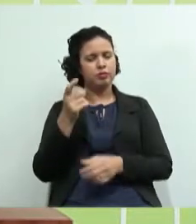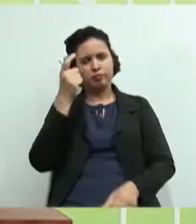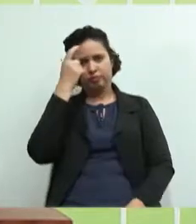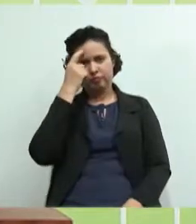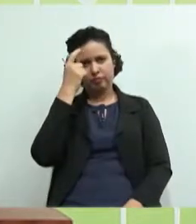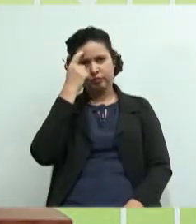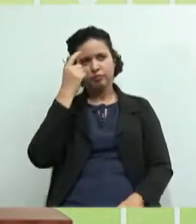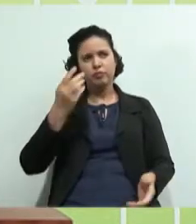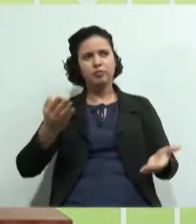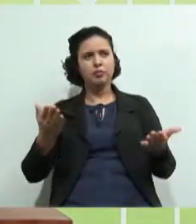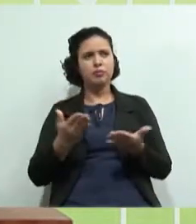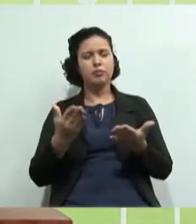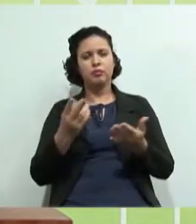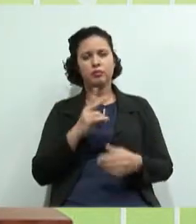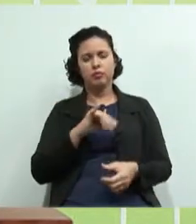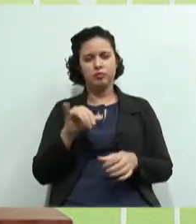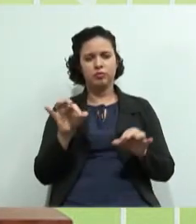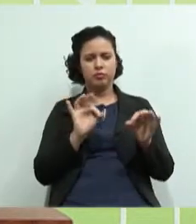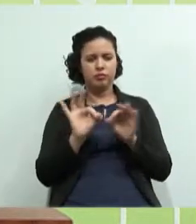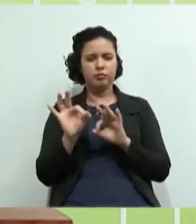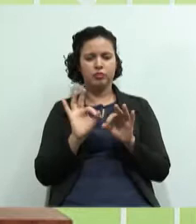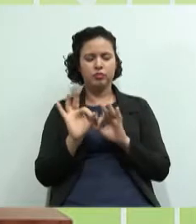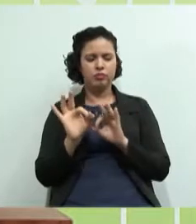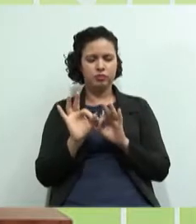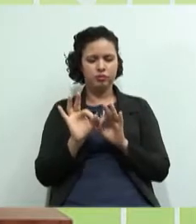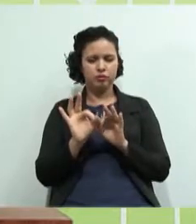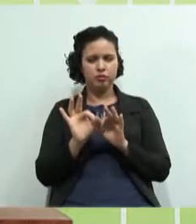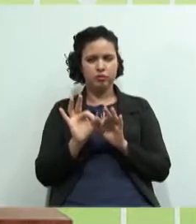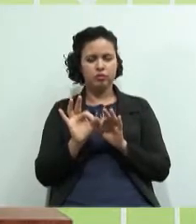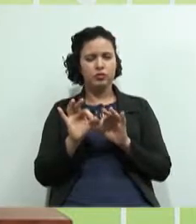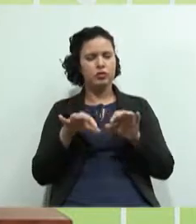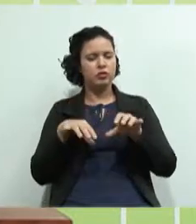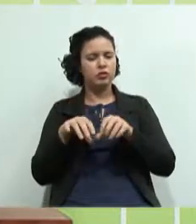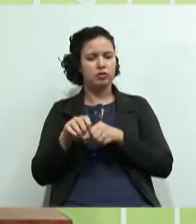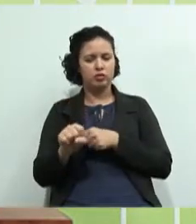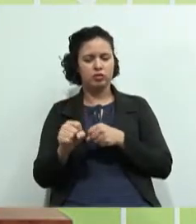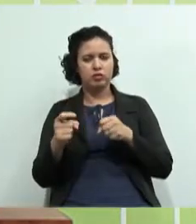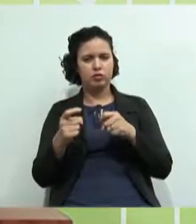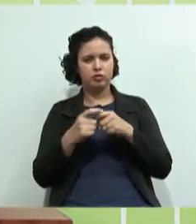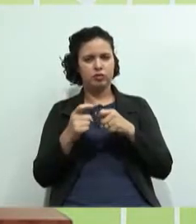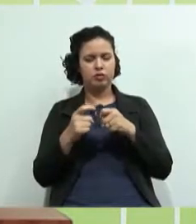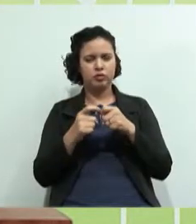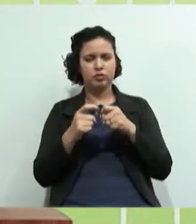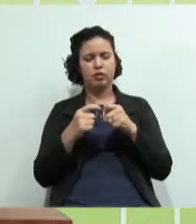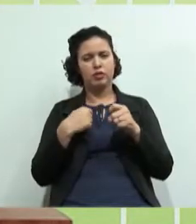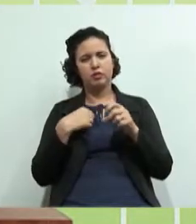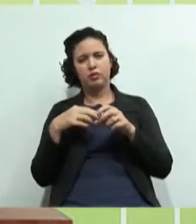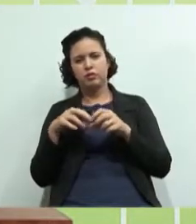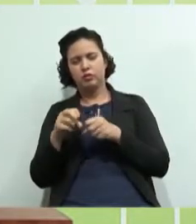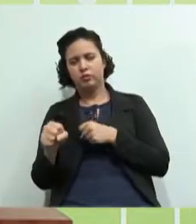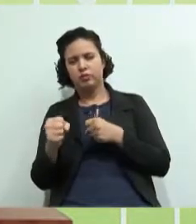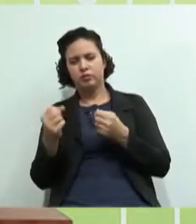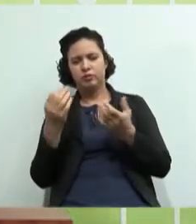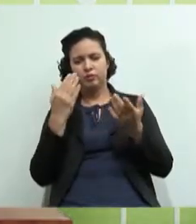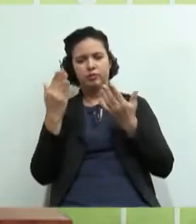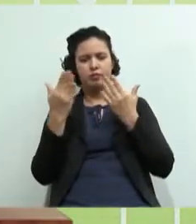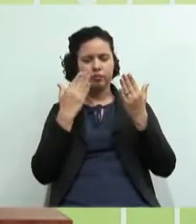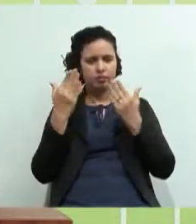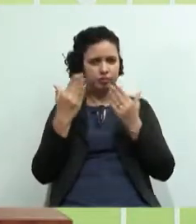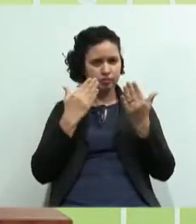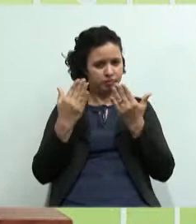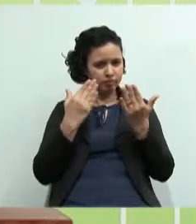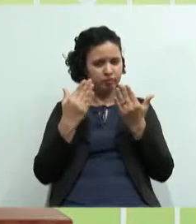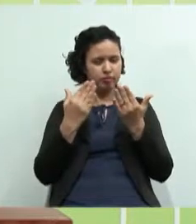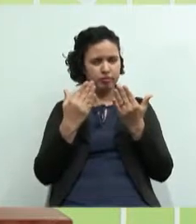a partir de agora e vai se planejar para daqui a 5 anos. Ah, está me formando em medicina, eu vou estar me formando em psicologia, né? O professor